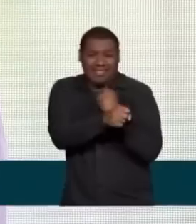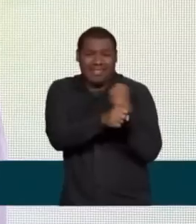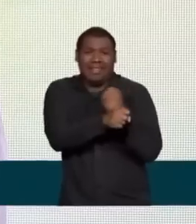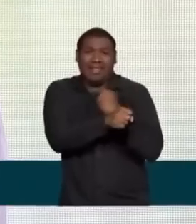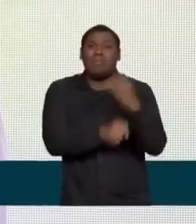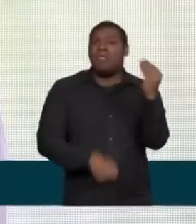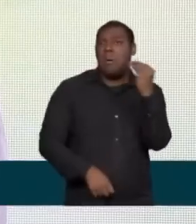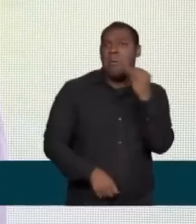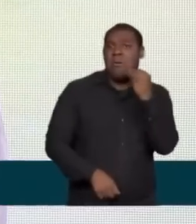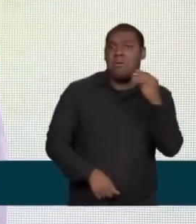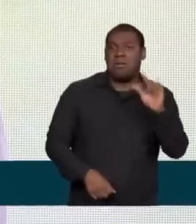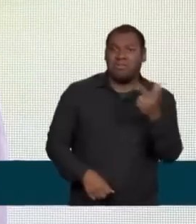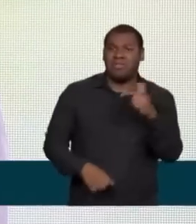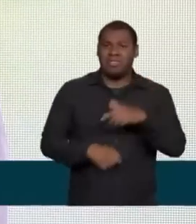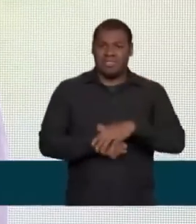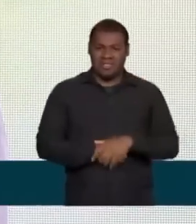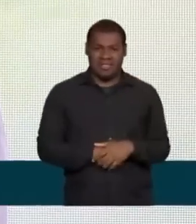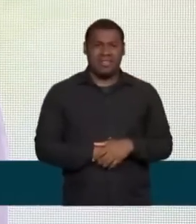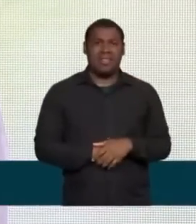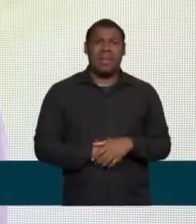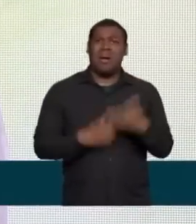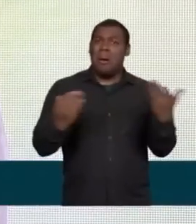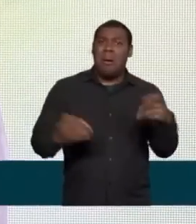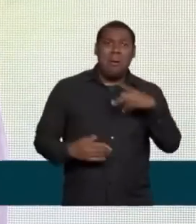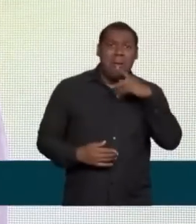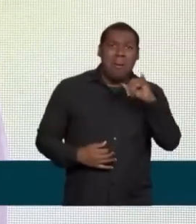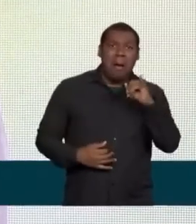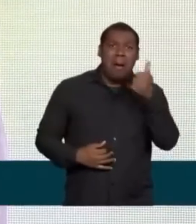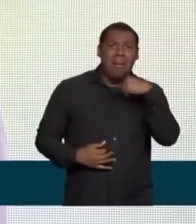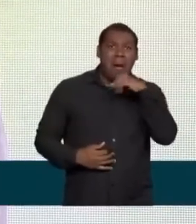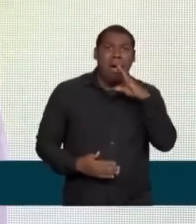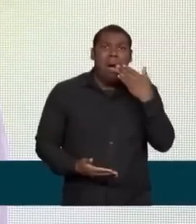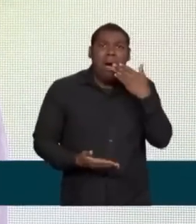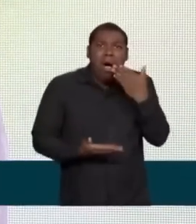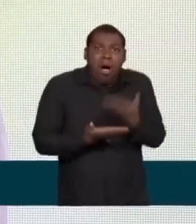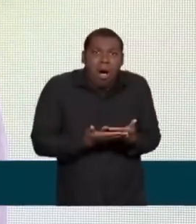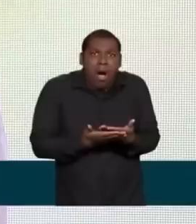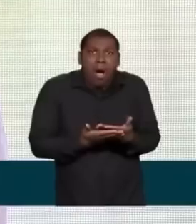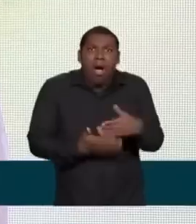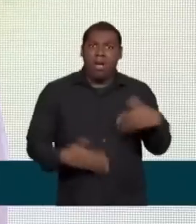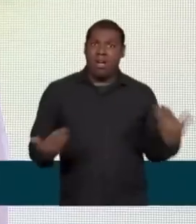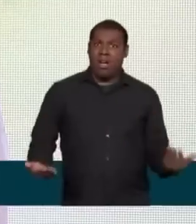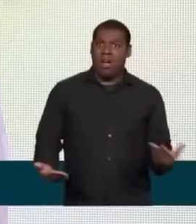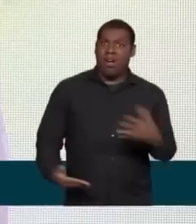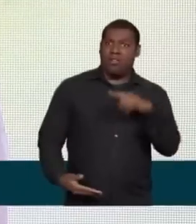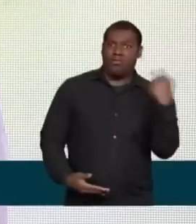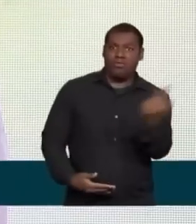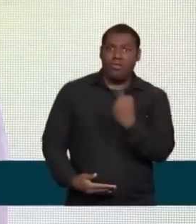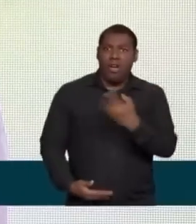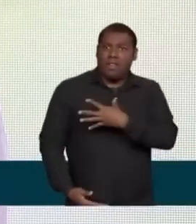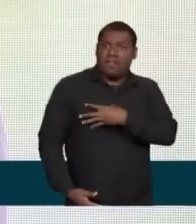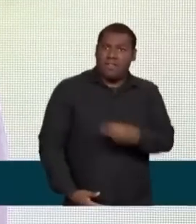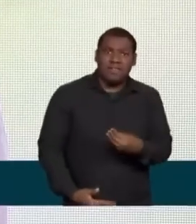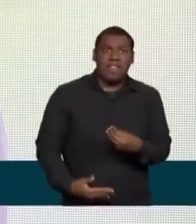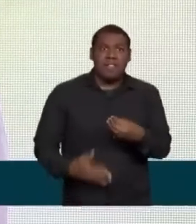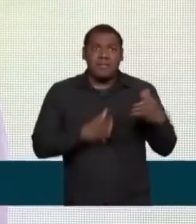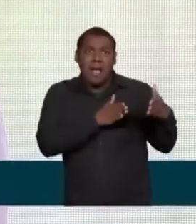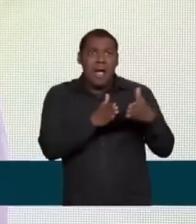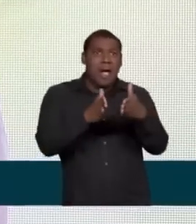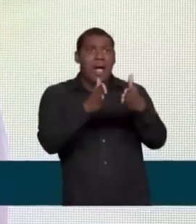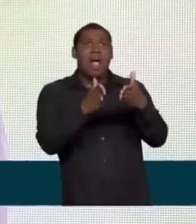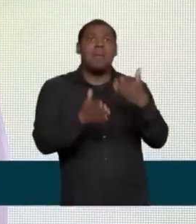nenhuma oportunidade, era difícil acreditar que nós, suas filhas, poderíamos trilhar outros